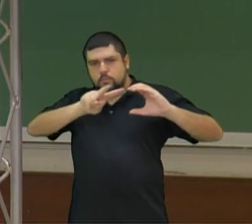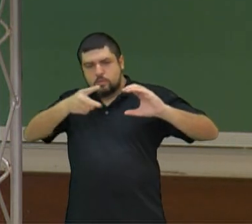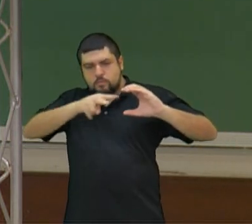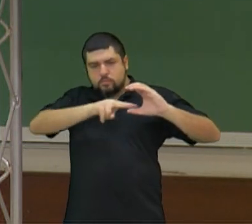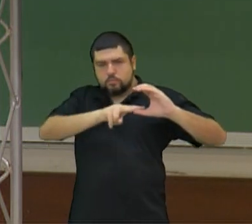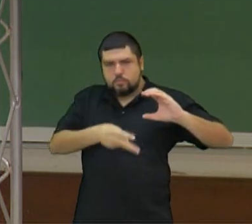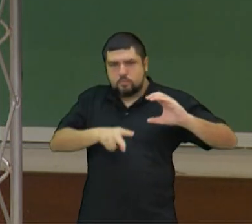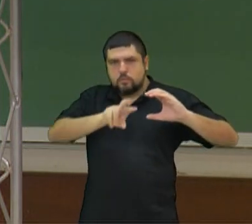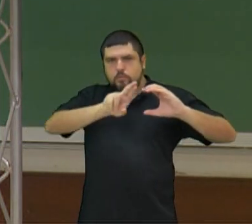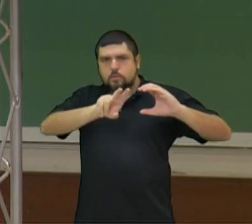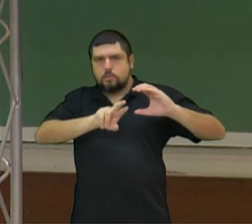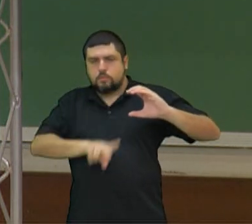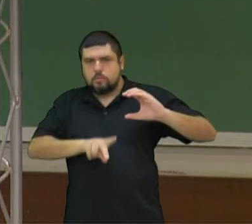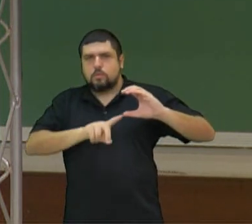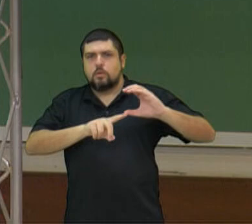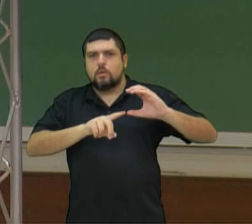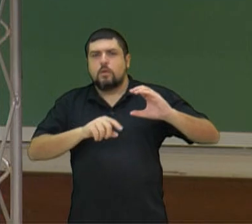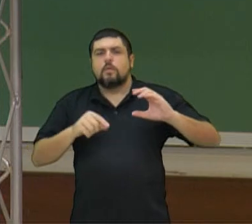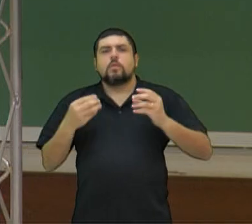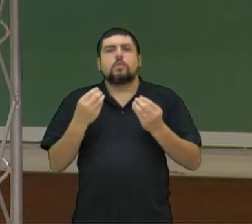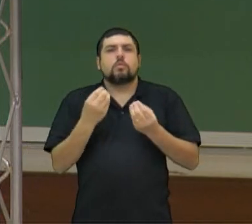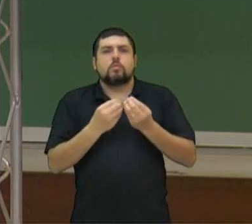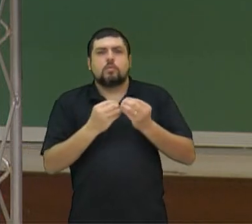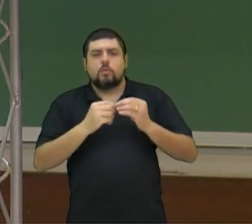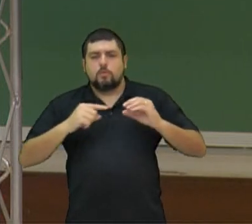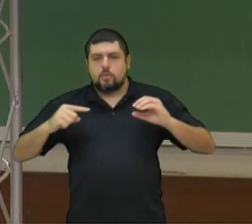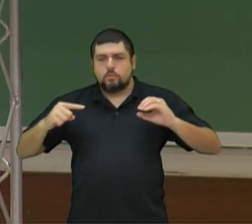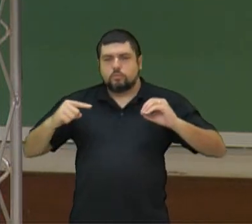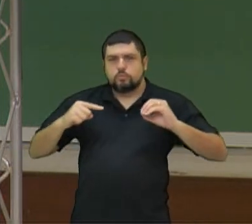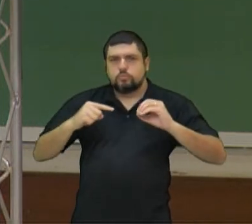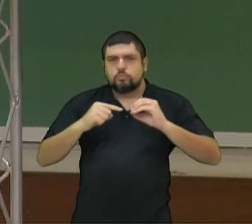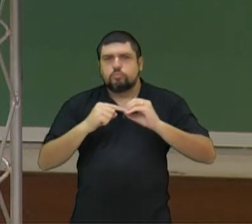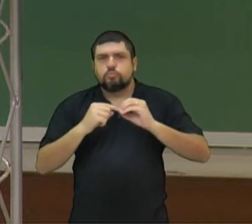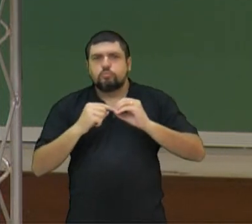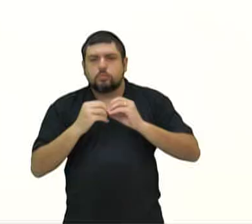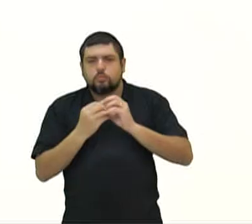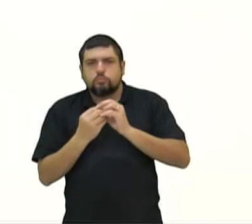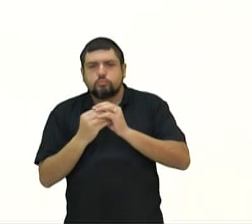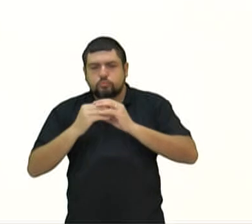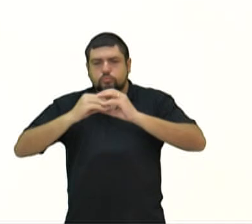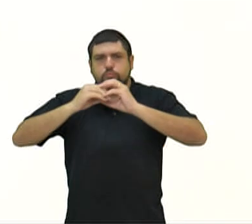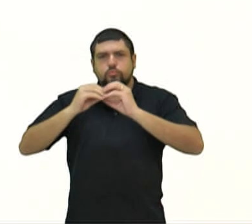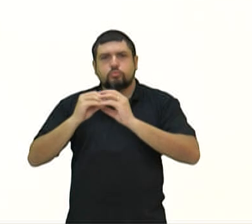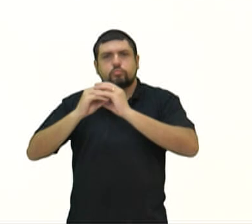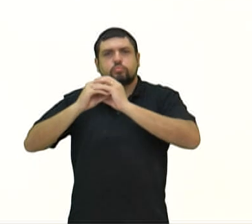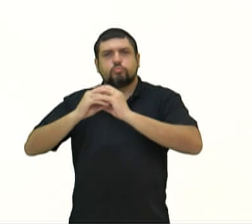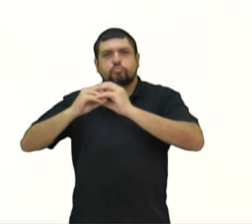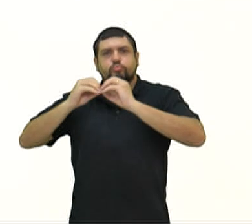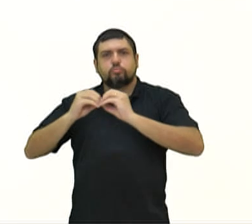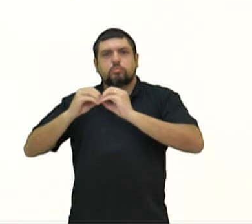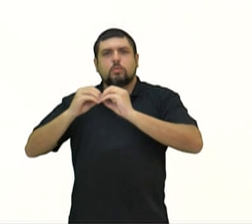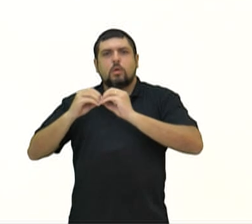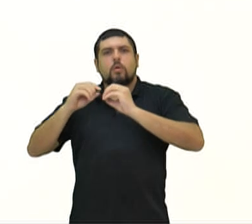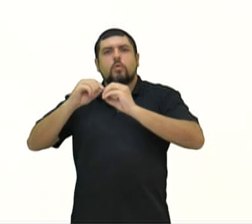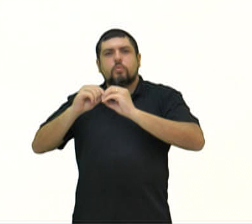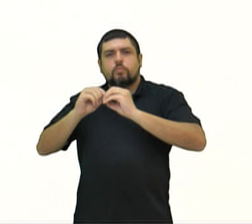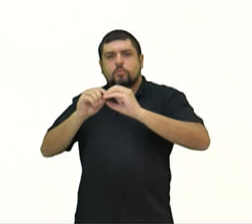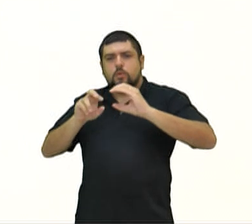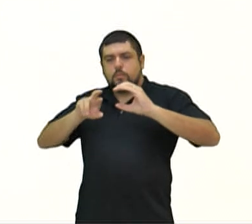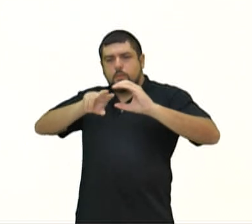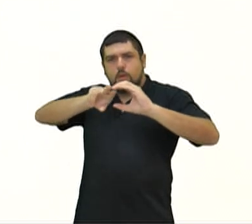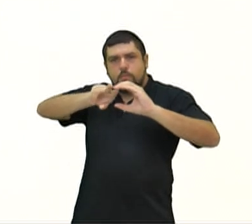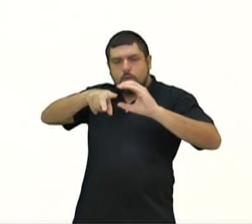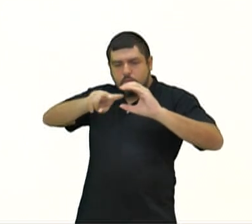demais células, né? E a fecundação vai restaurar esse número diploide. Então, o que nós temos? No caso do ser humano,